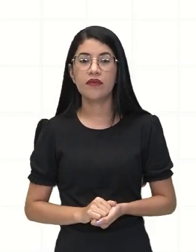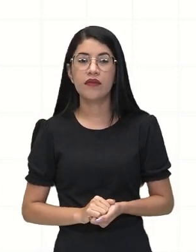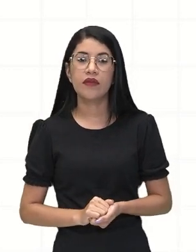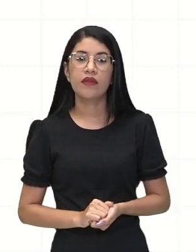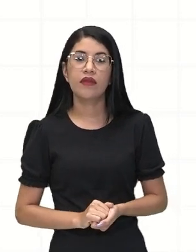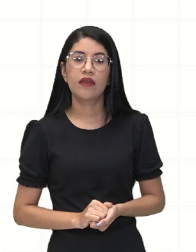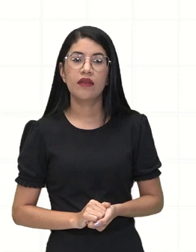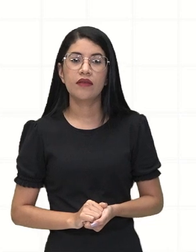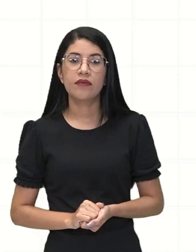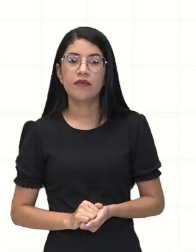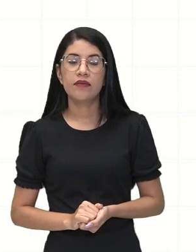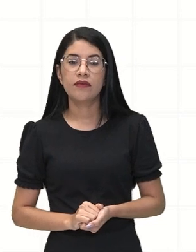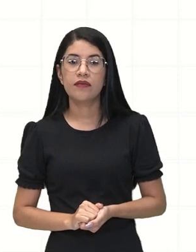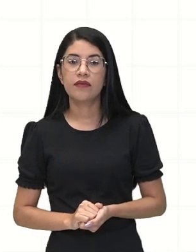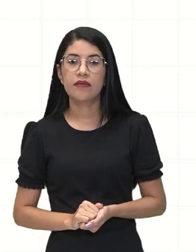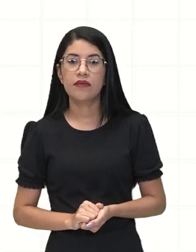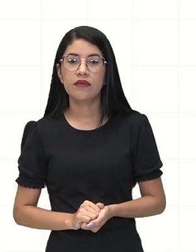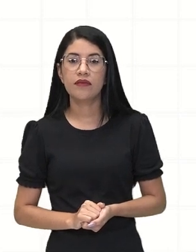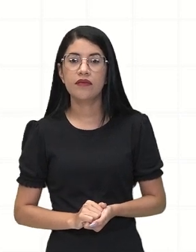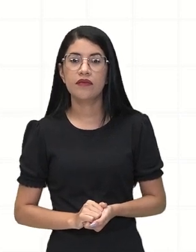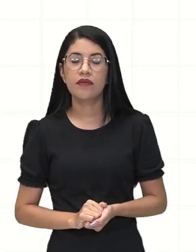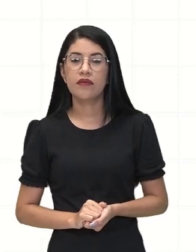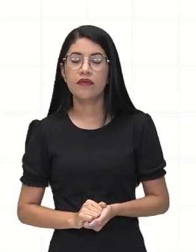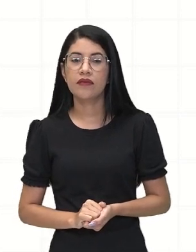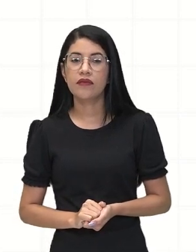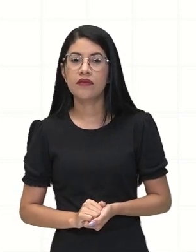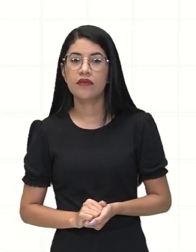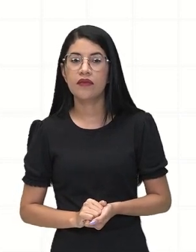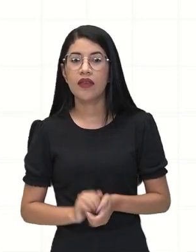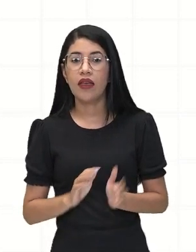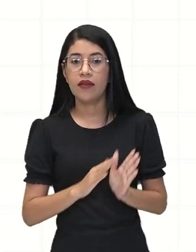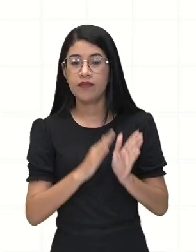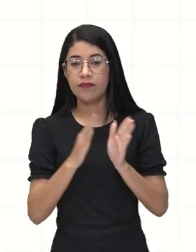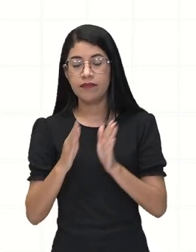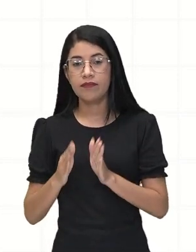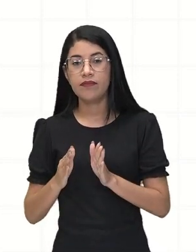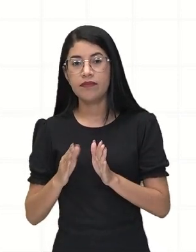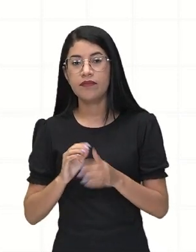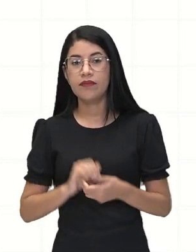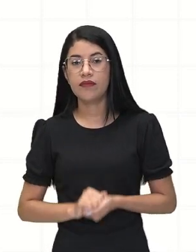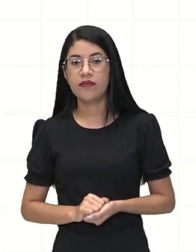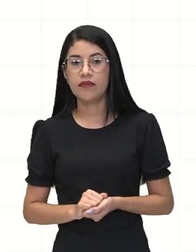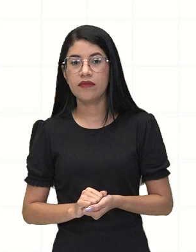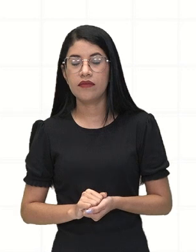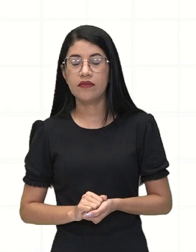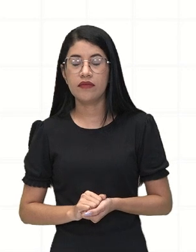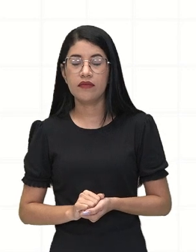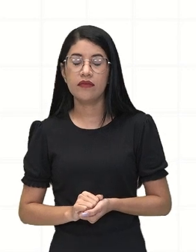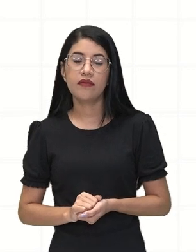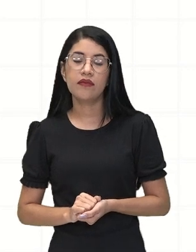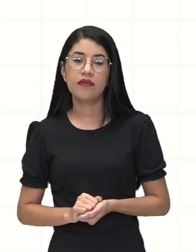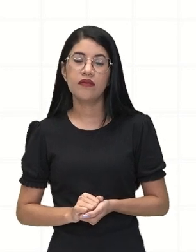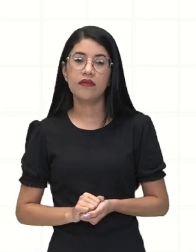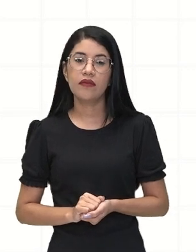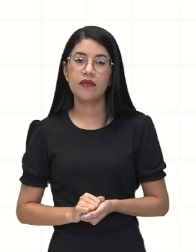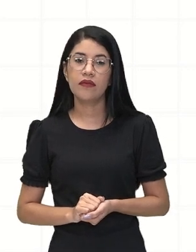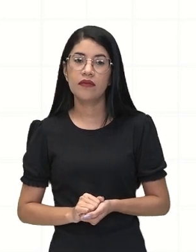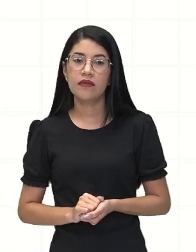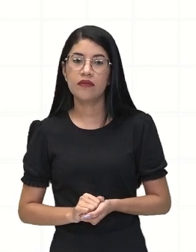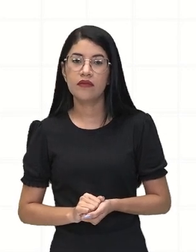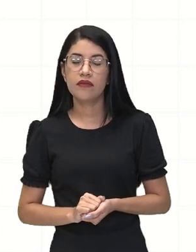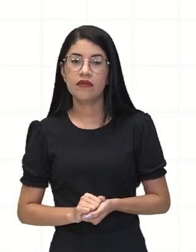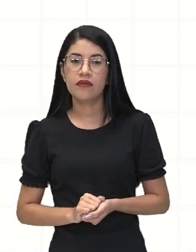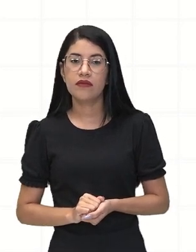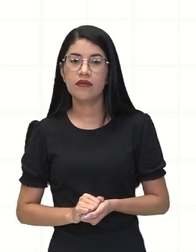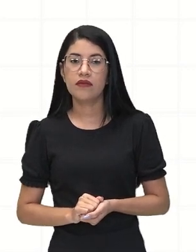Agrupando, aqui tem um passo a mais, né? Mas vamos voltar aqui rapidinho só para organizar essa ideia. Então, organizando aqui,